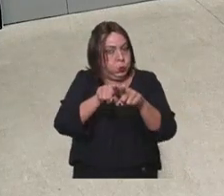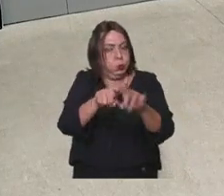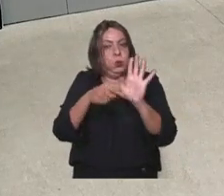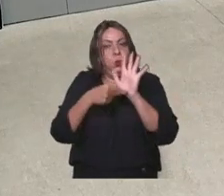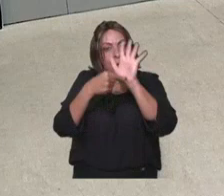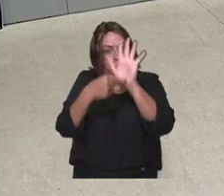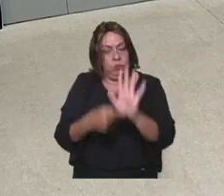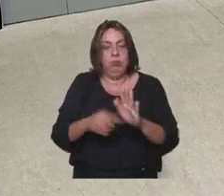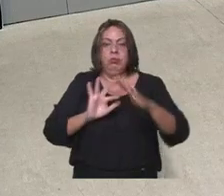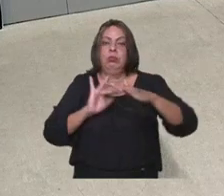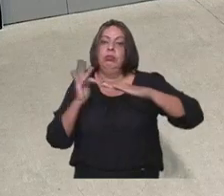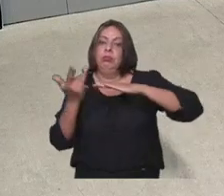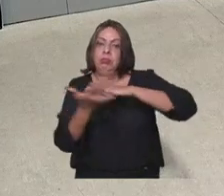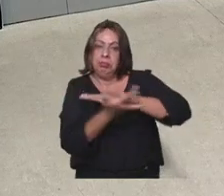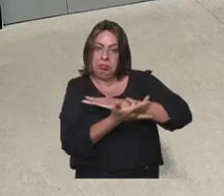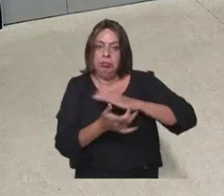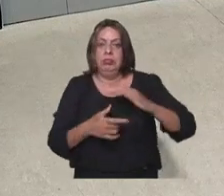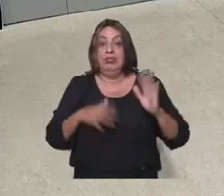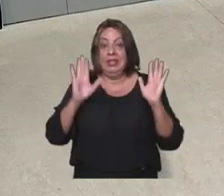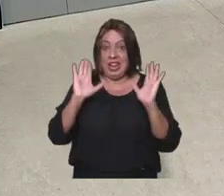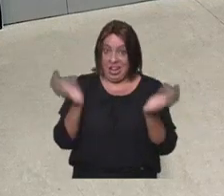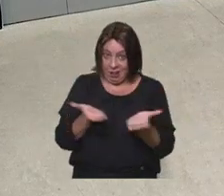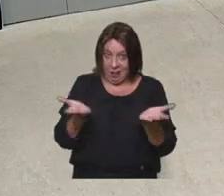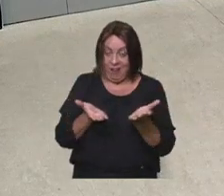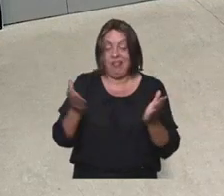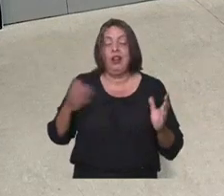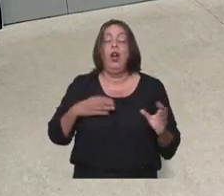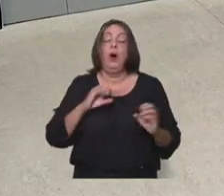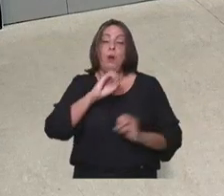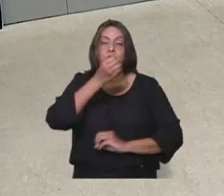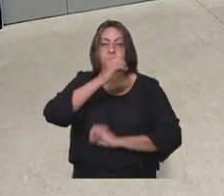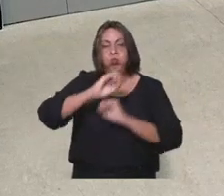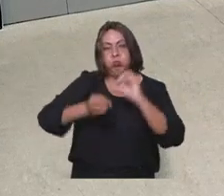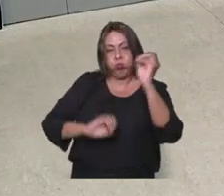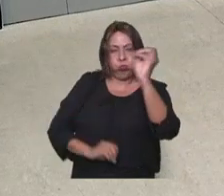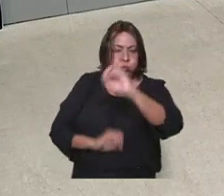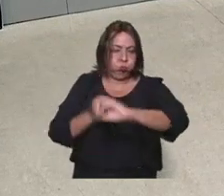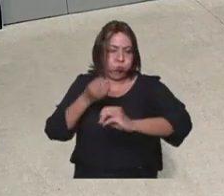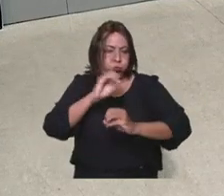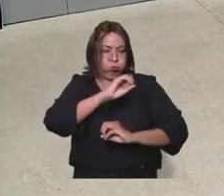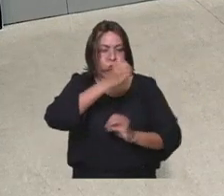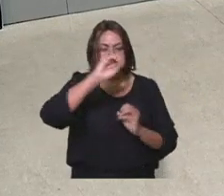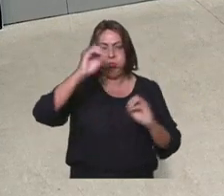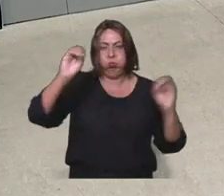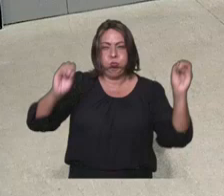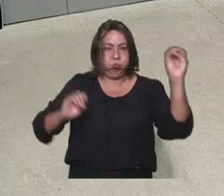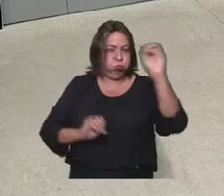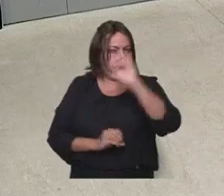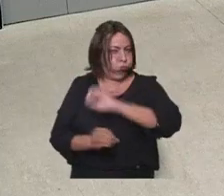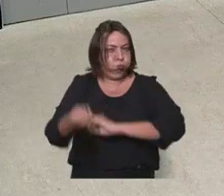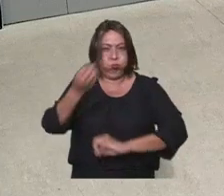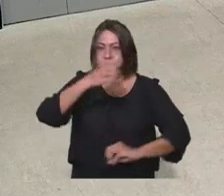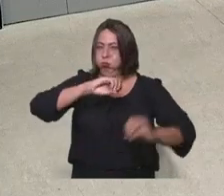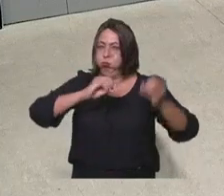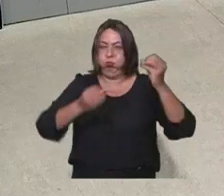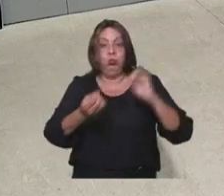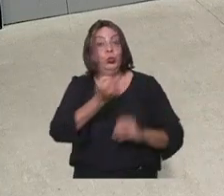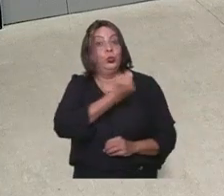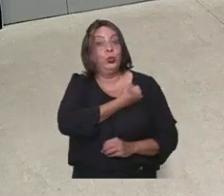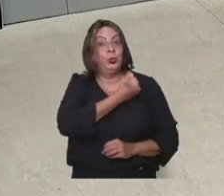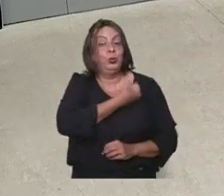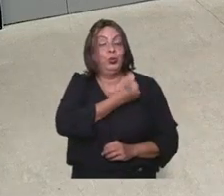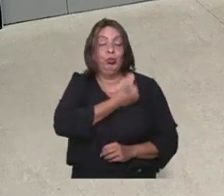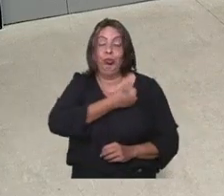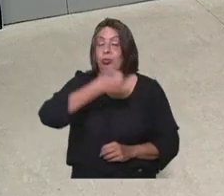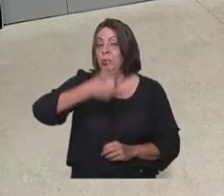pelas redes sociais. Tá pipocando, pipocando, pipocando. E a gente vai chamar. Chama